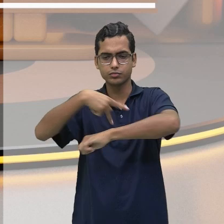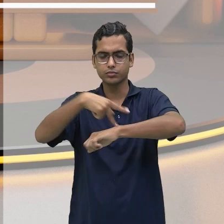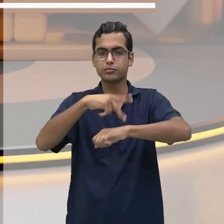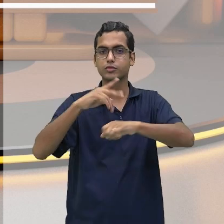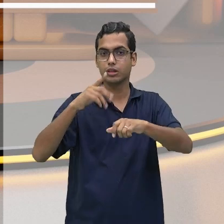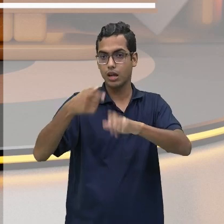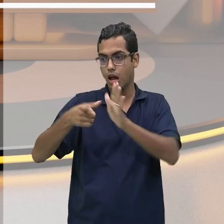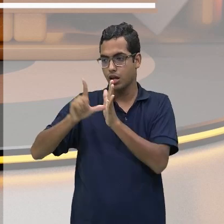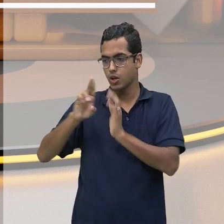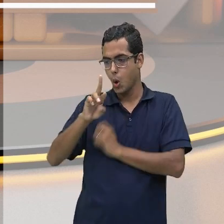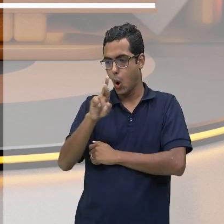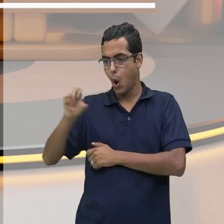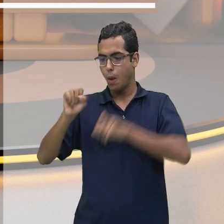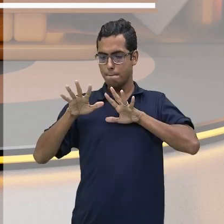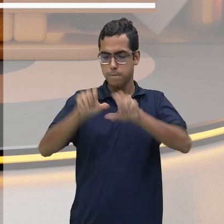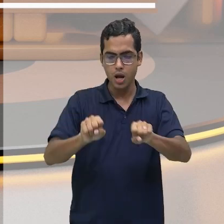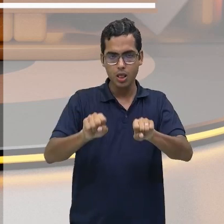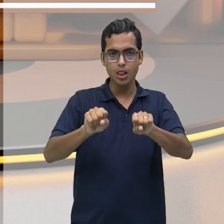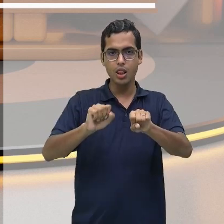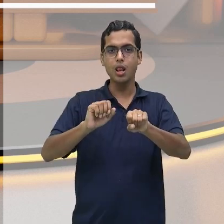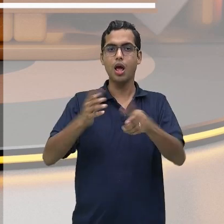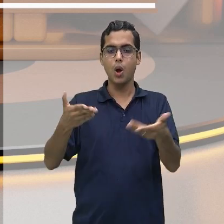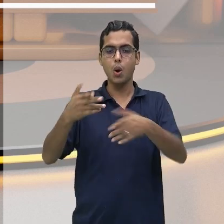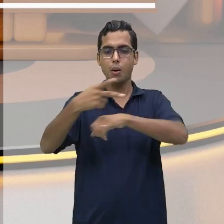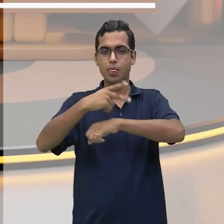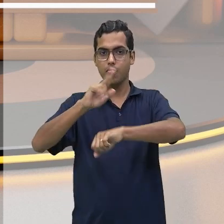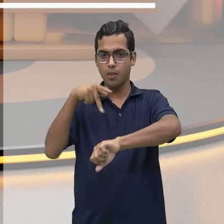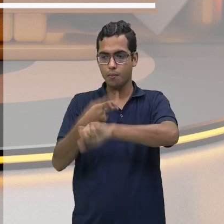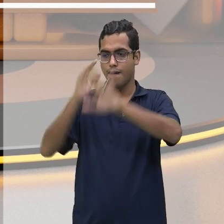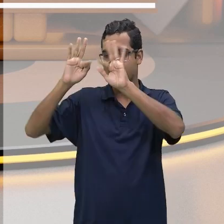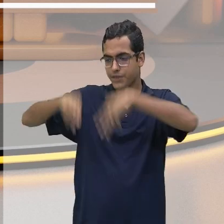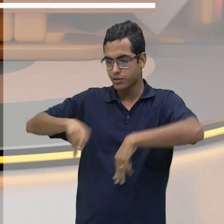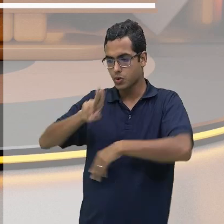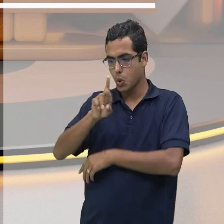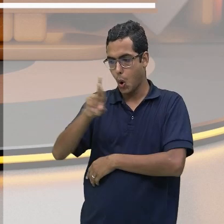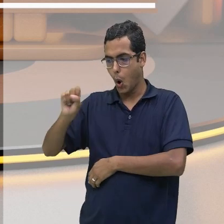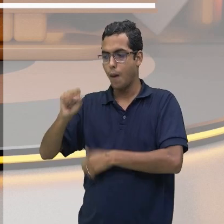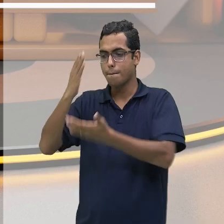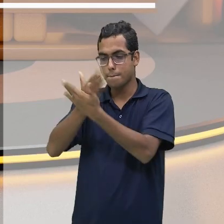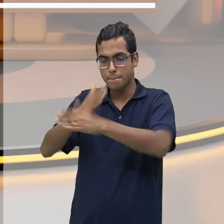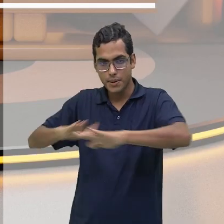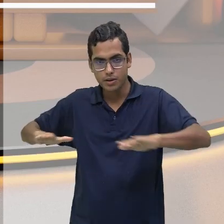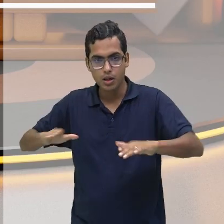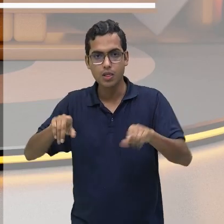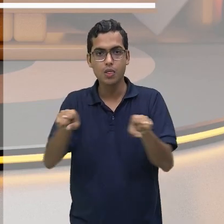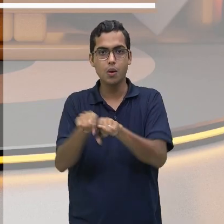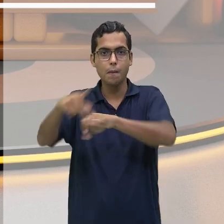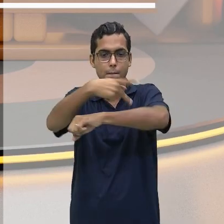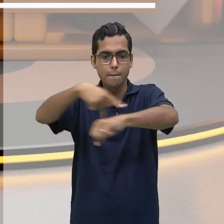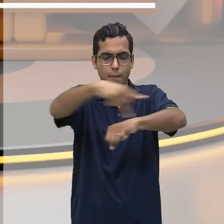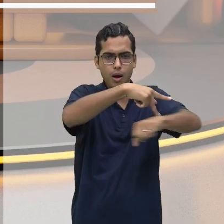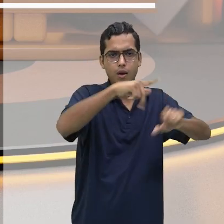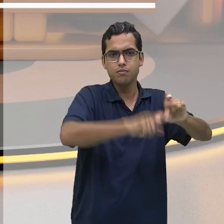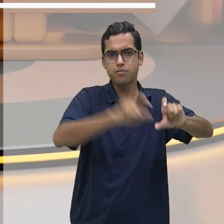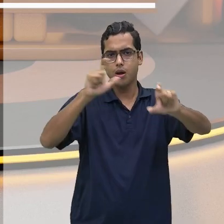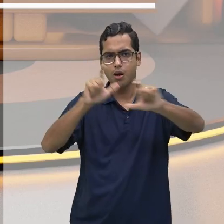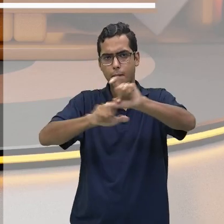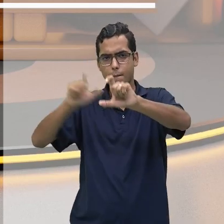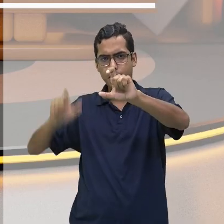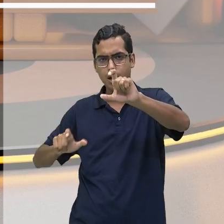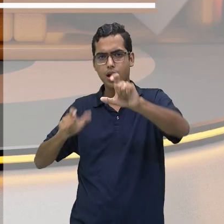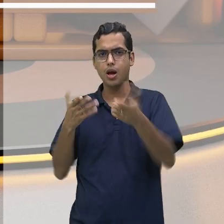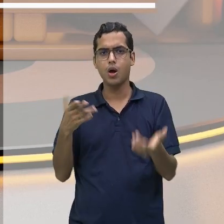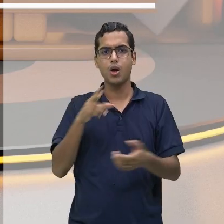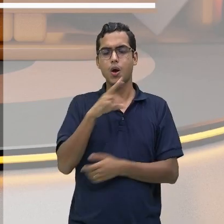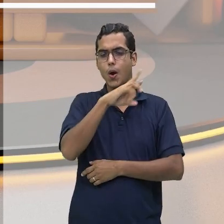independentes. Então, todo esse arsenal nuclear, né, todas essas frotas militares, a Rússia ela começou a se preocupar. Como é que eu vou